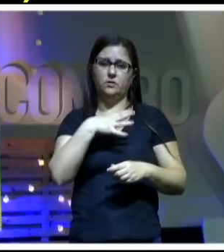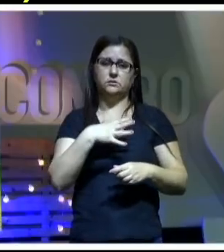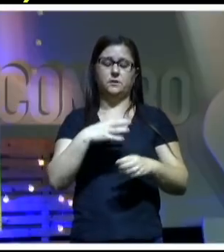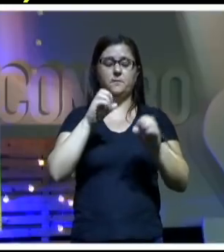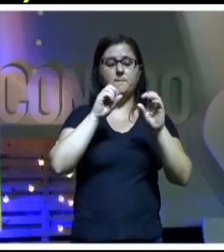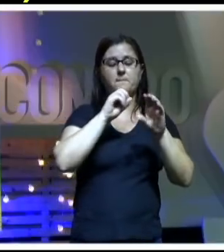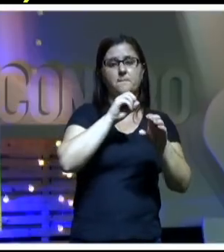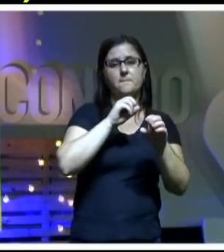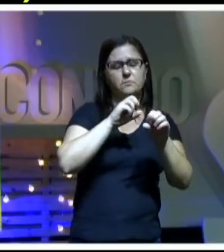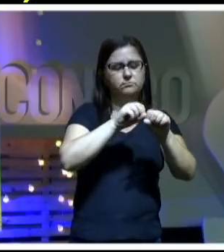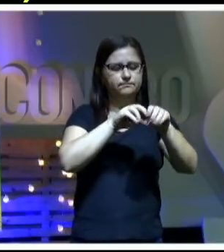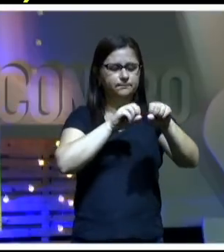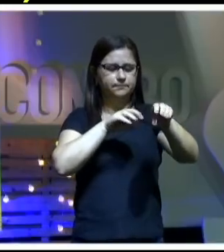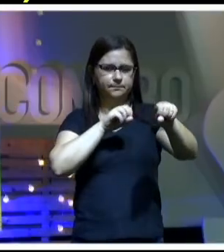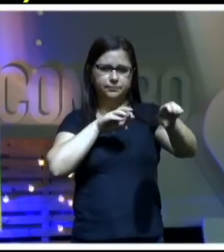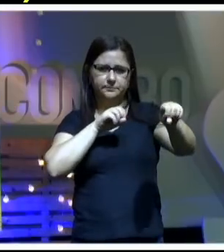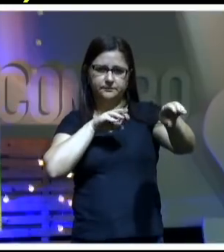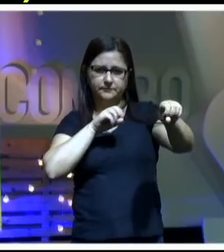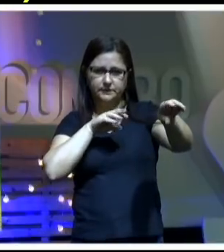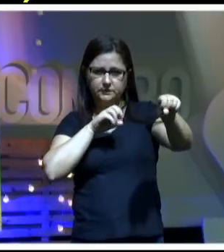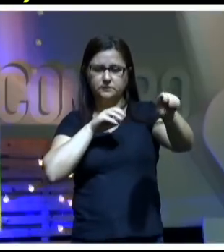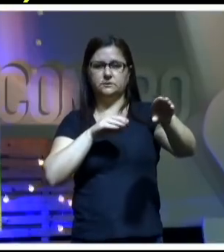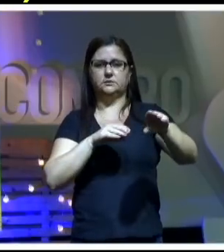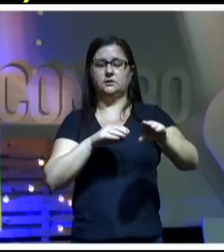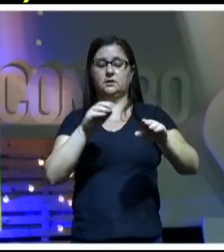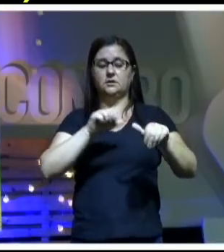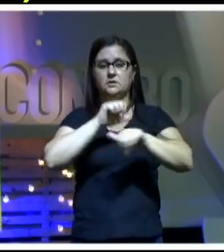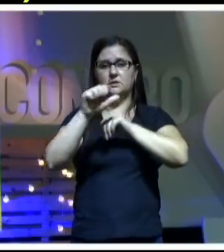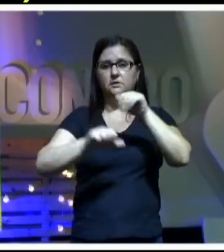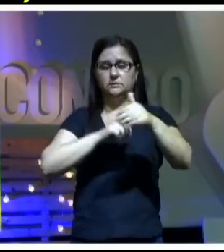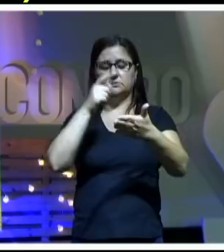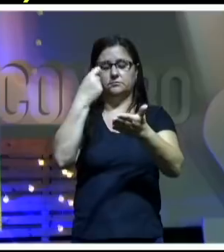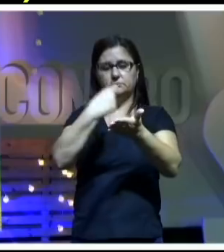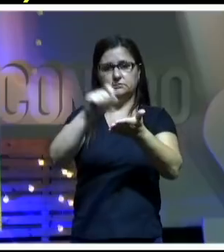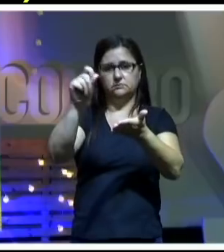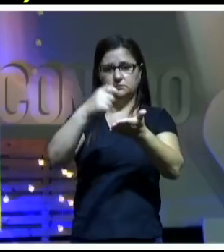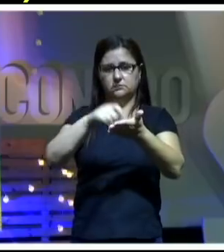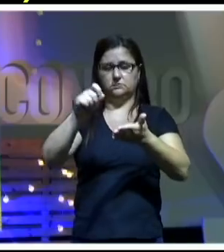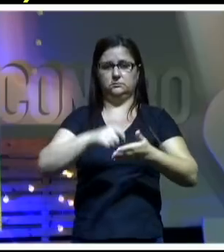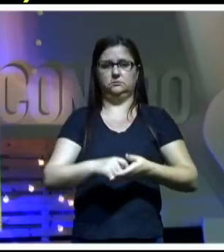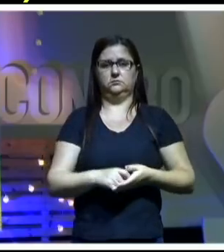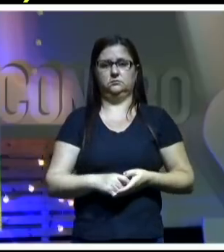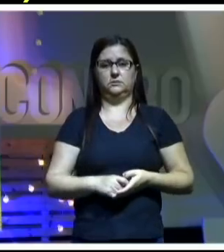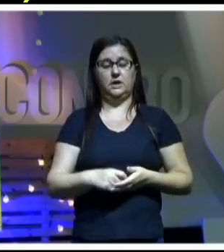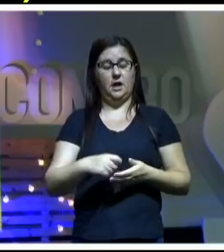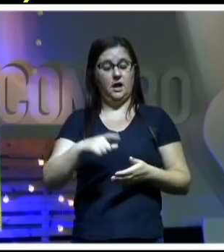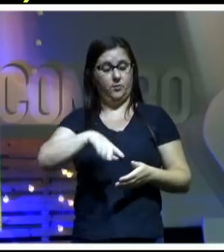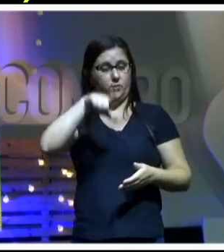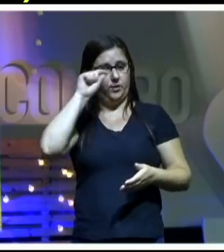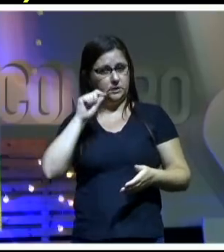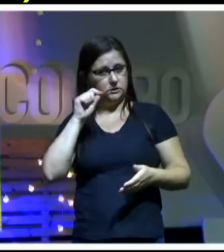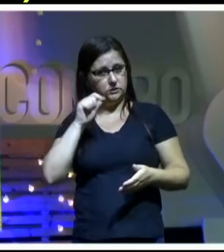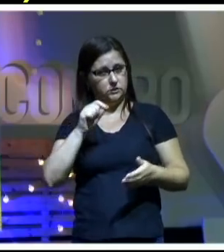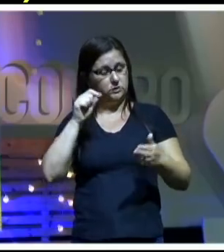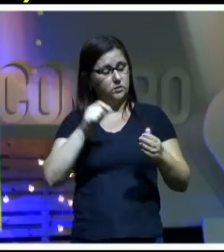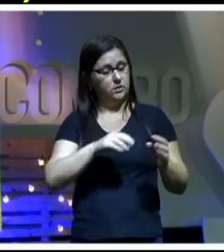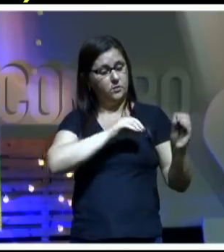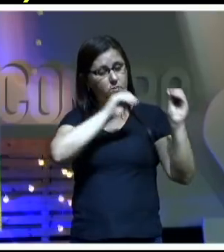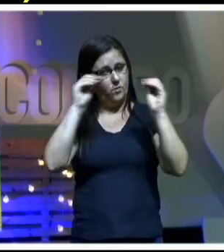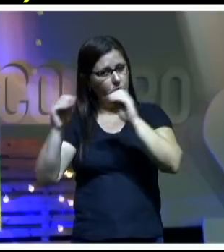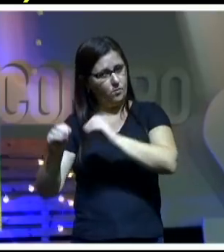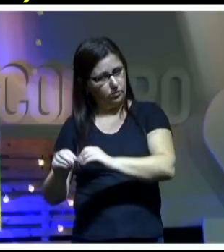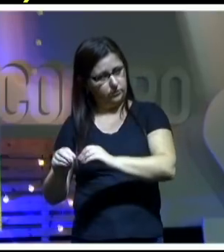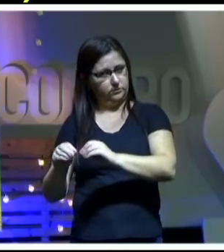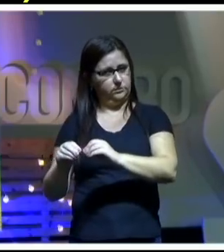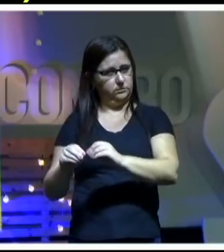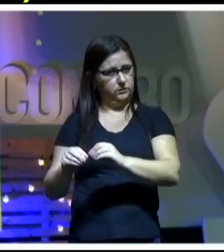que foi expandida na sequência da mudança da inscrição a decisão de deixar o seu campus principal para um local